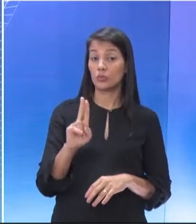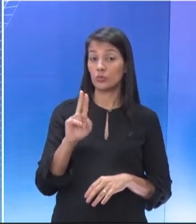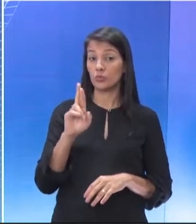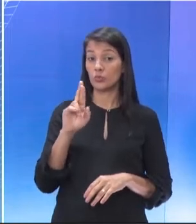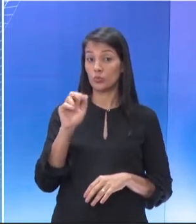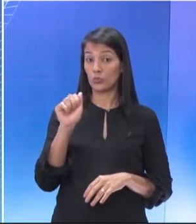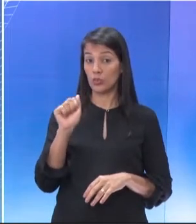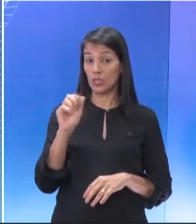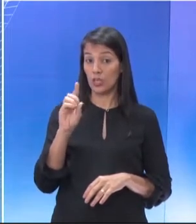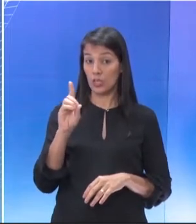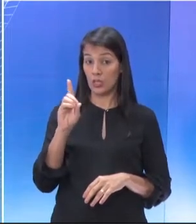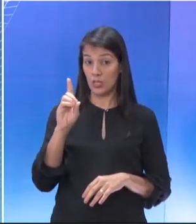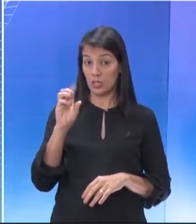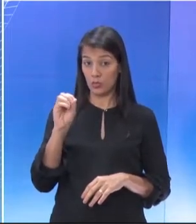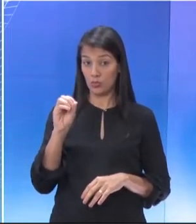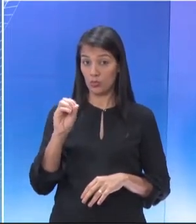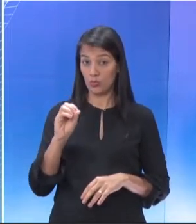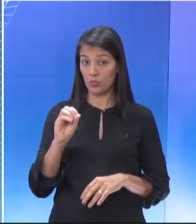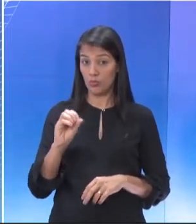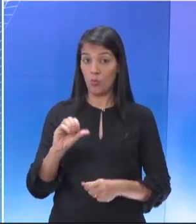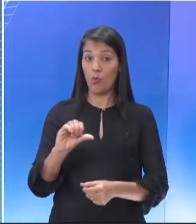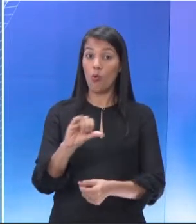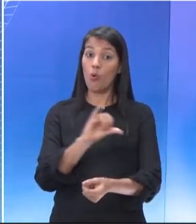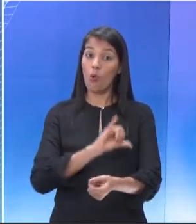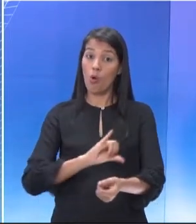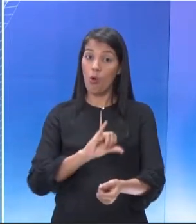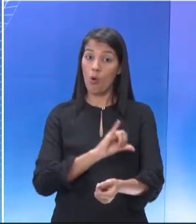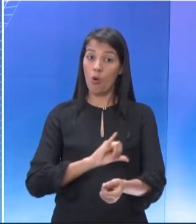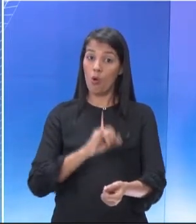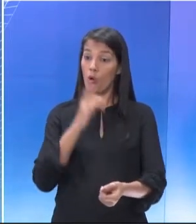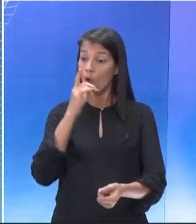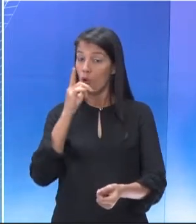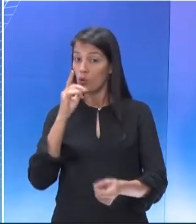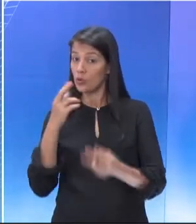saturada, sólida, certo? Então,